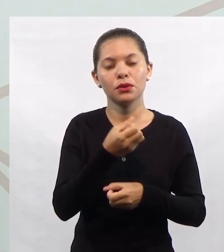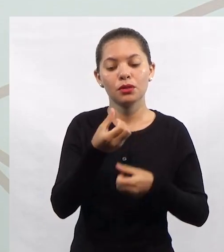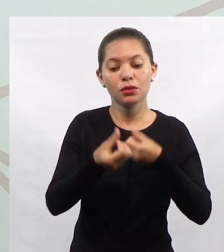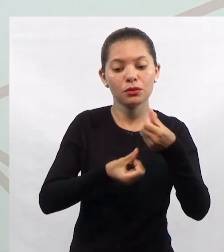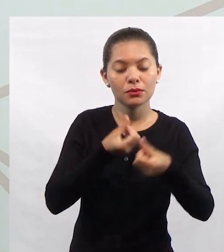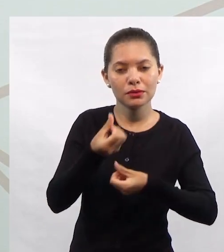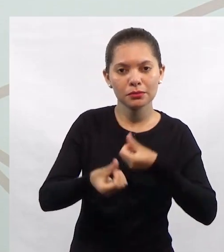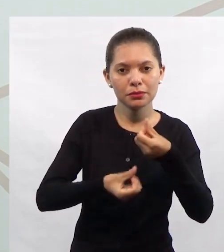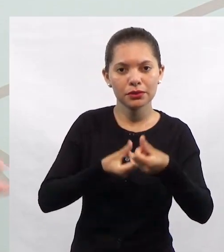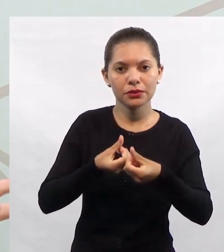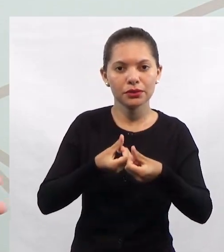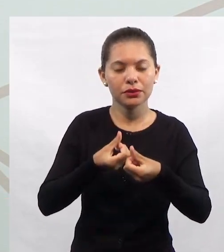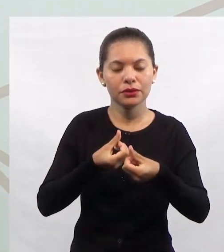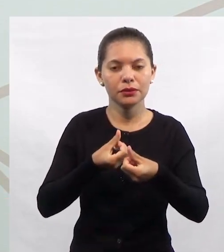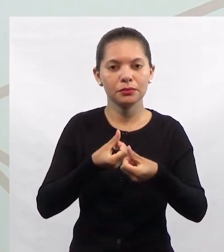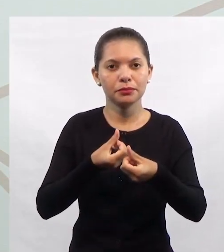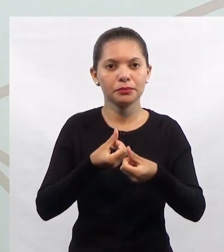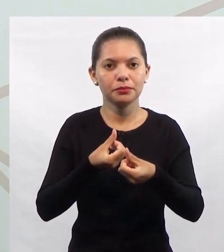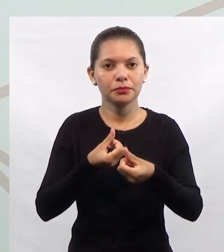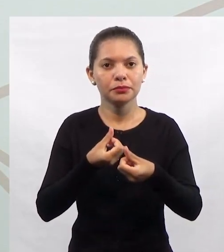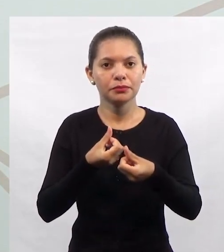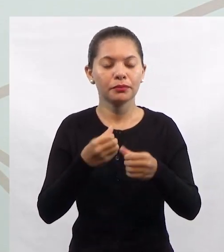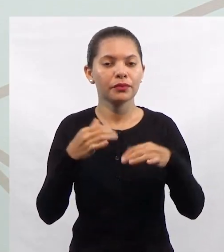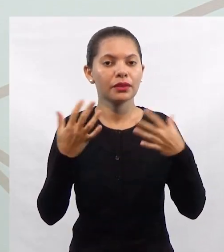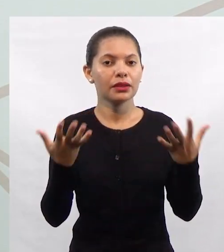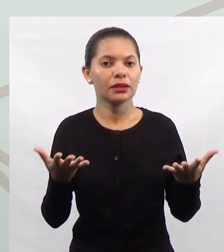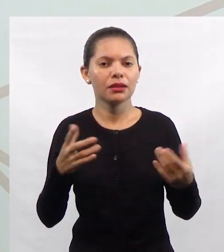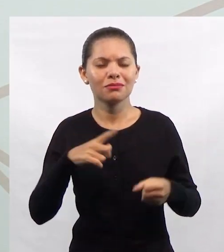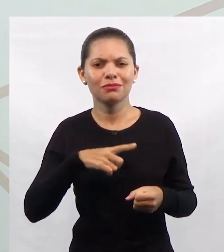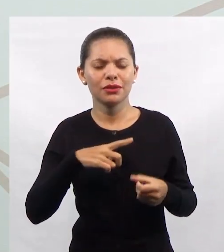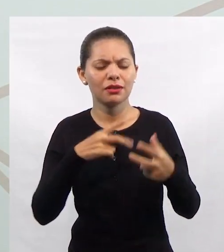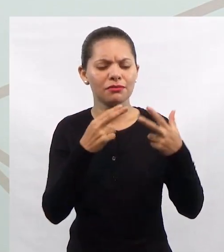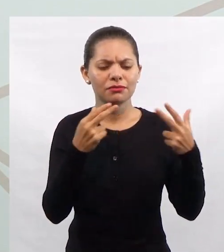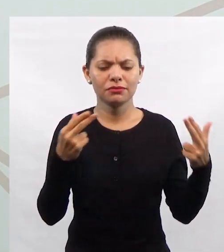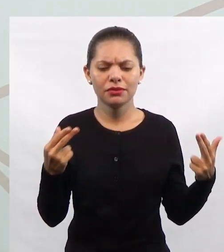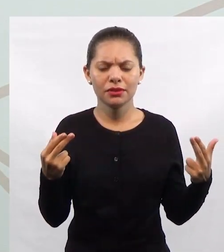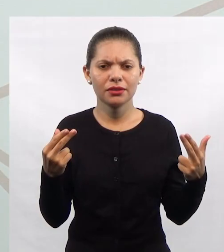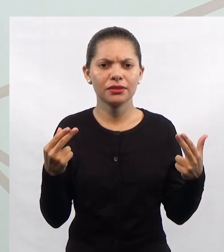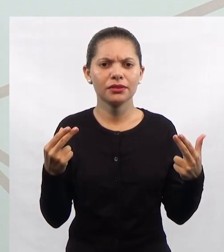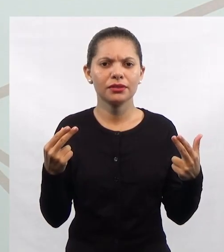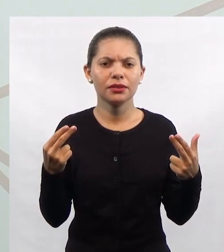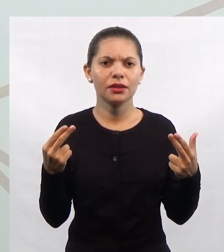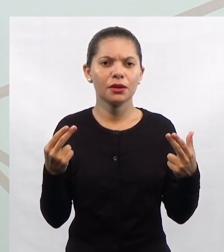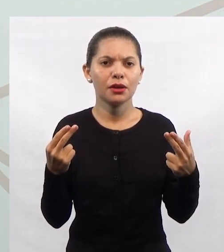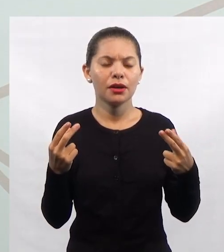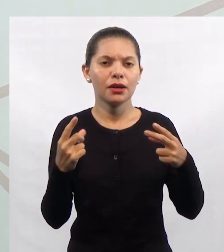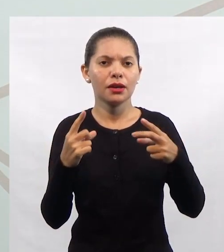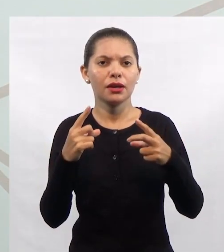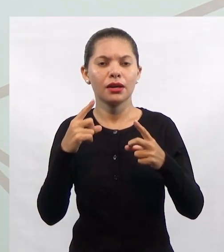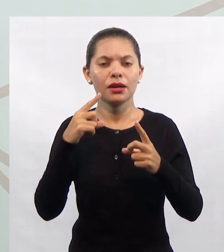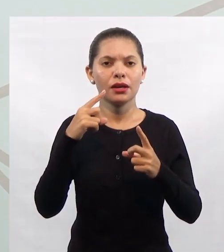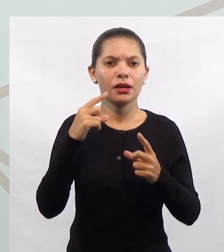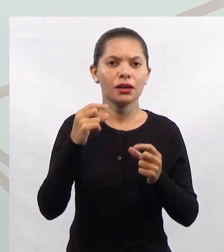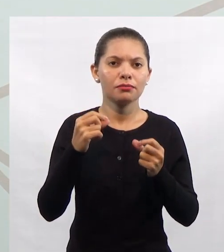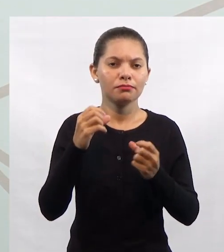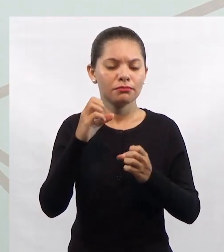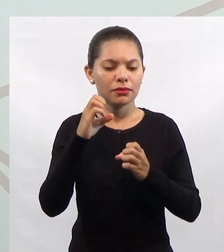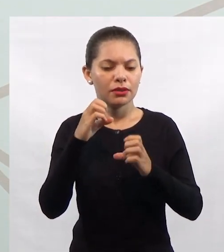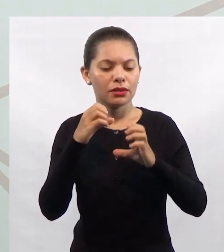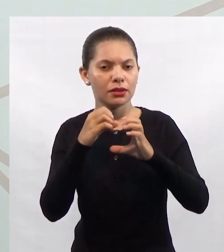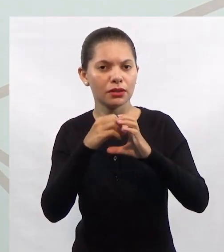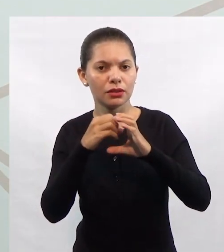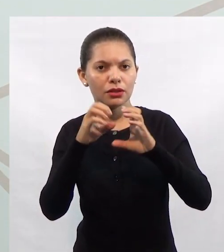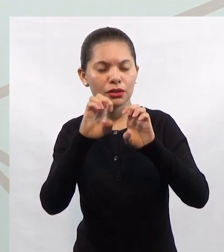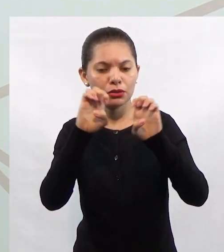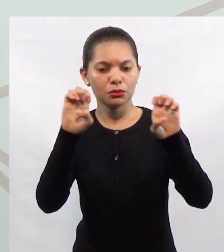faz 2 anos do ensino médio regular. Então, existem várias formas, várias estruturas